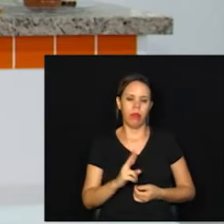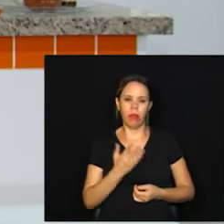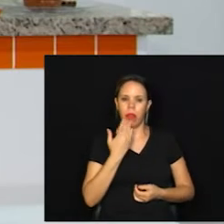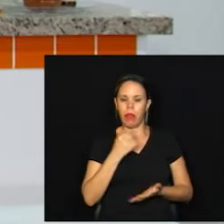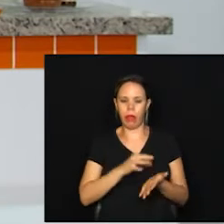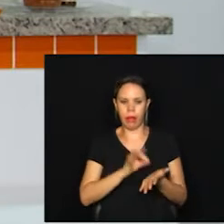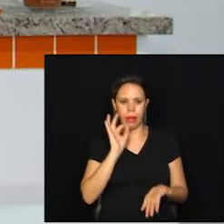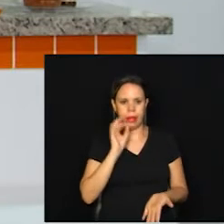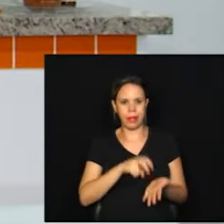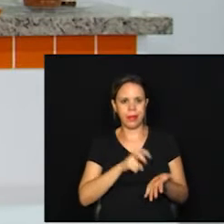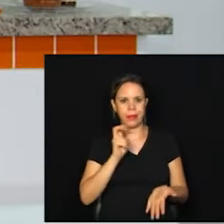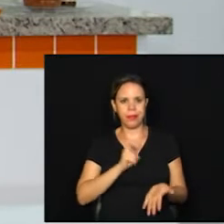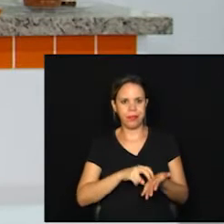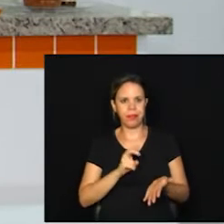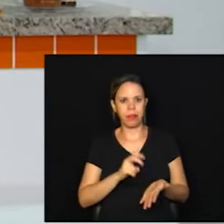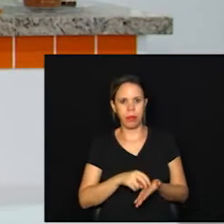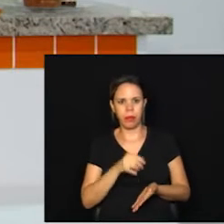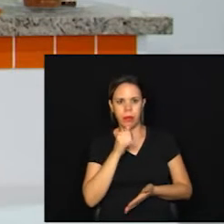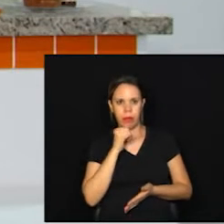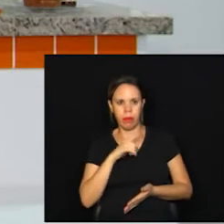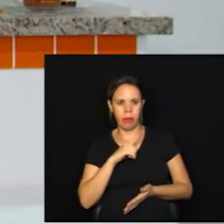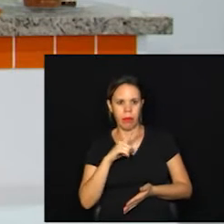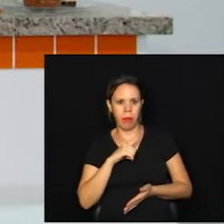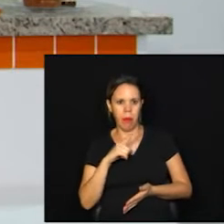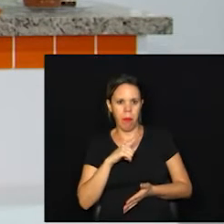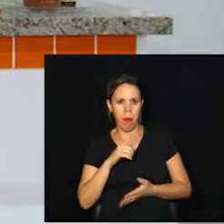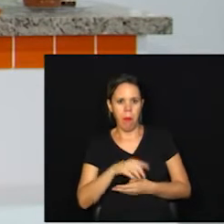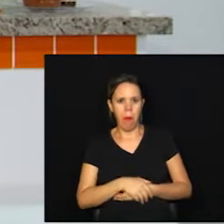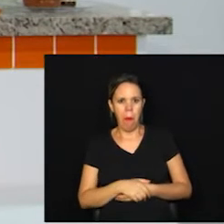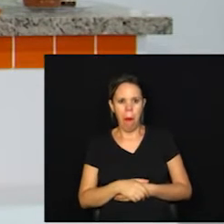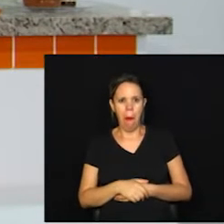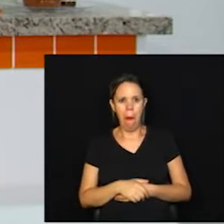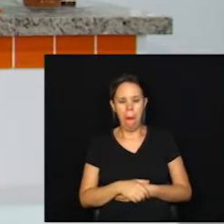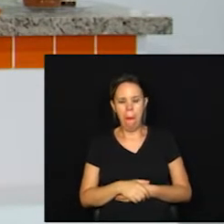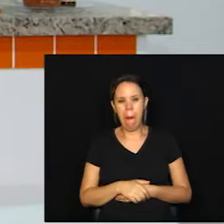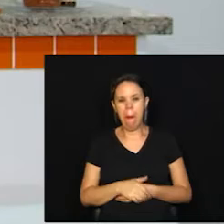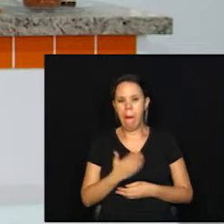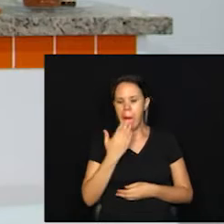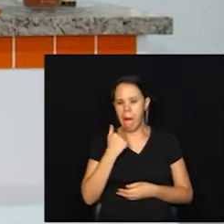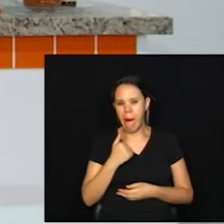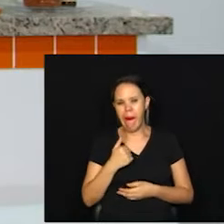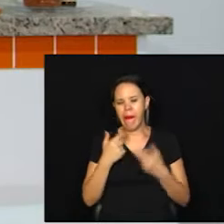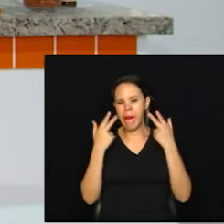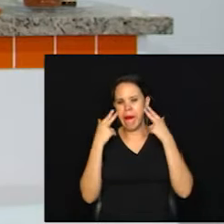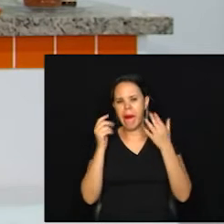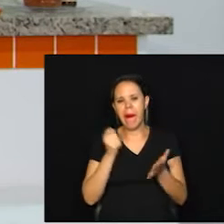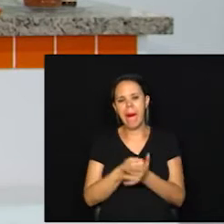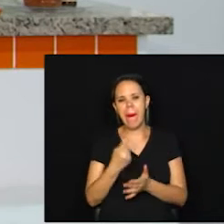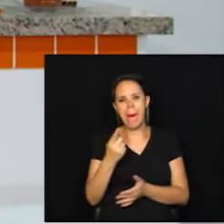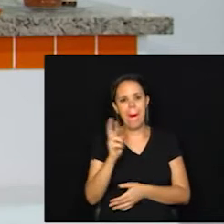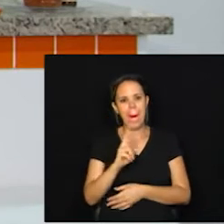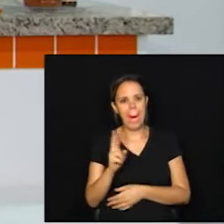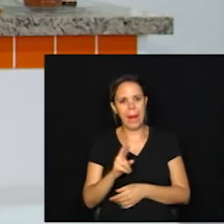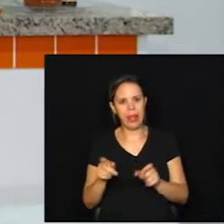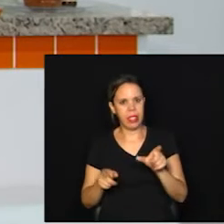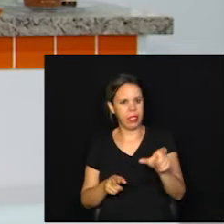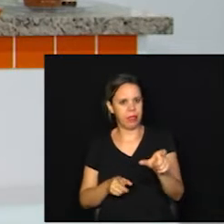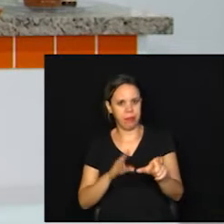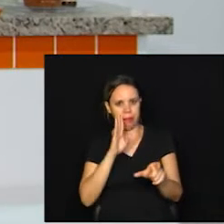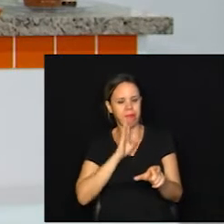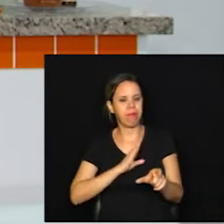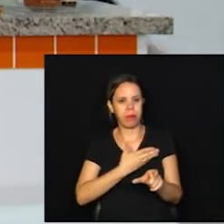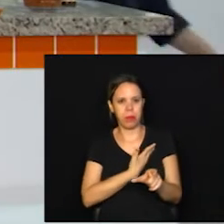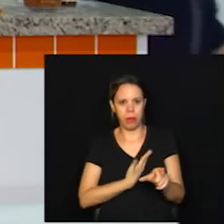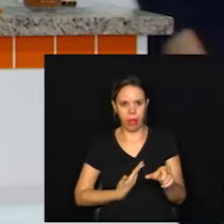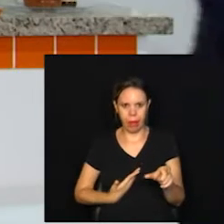jantar? Então, nós temos assim, nossos clientes normais pagam um real. Nós temos o cartão gratuidade, que é do